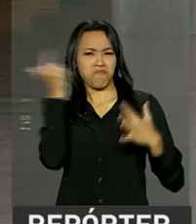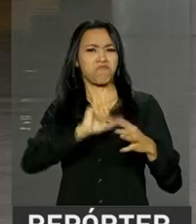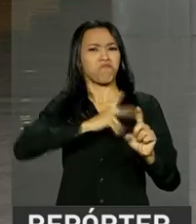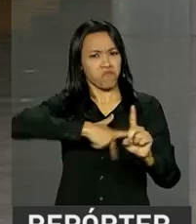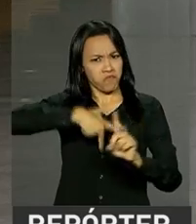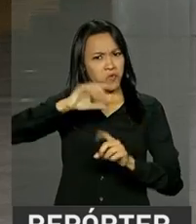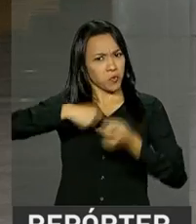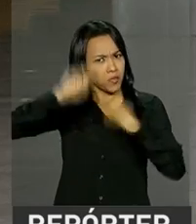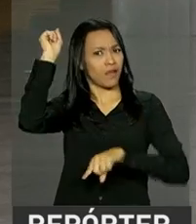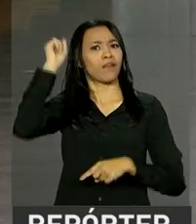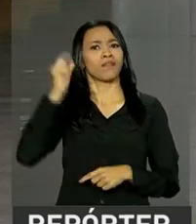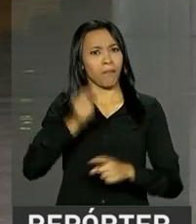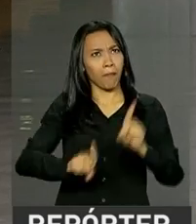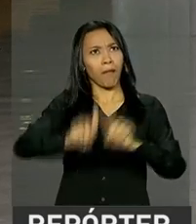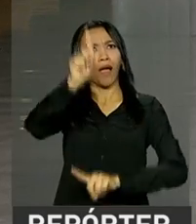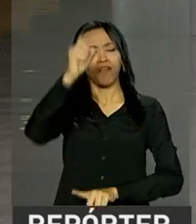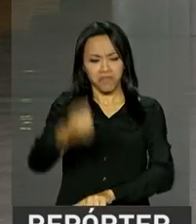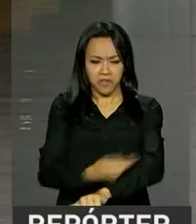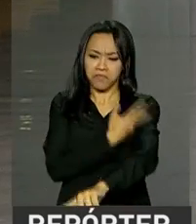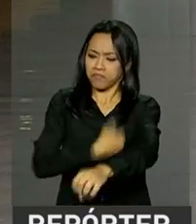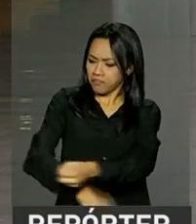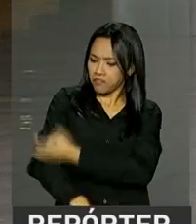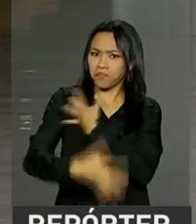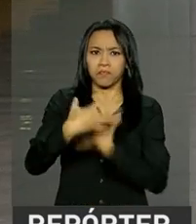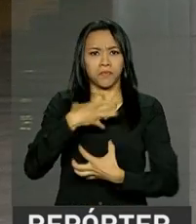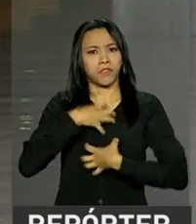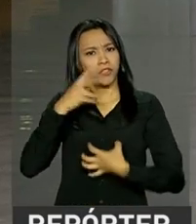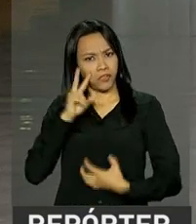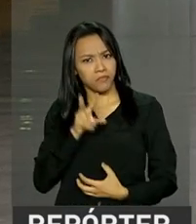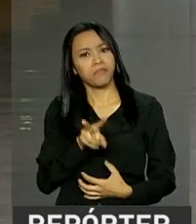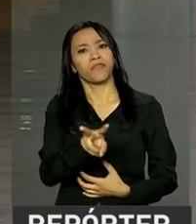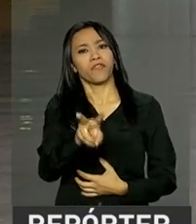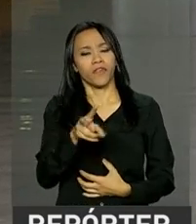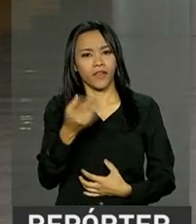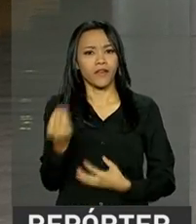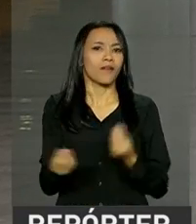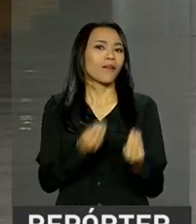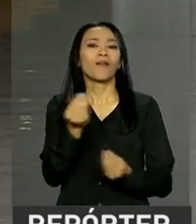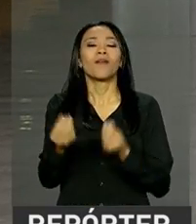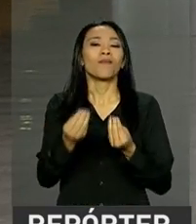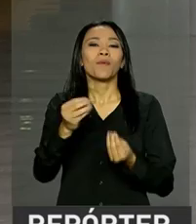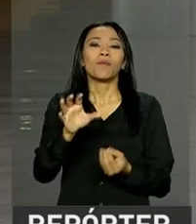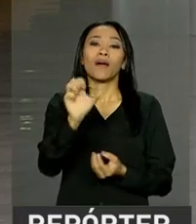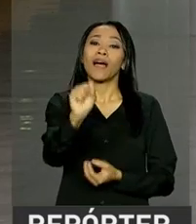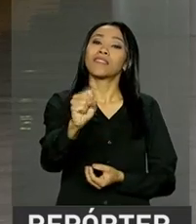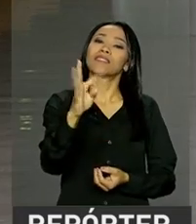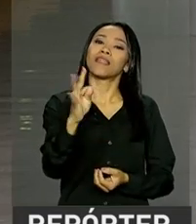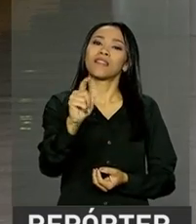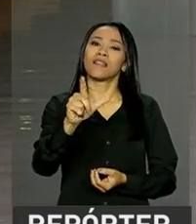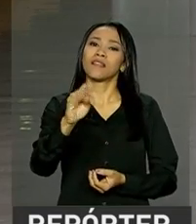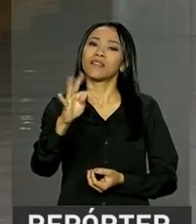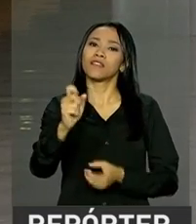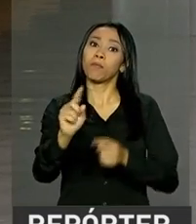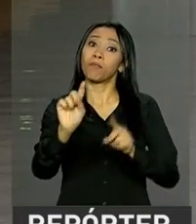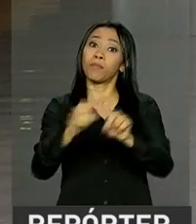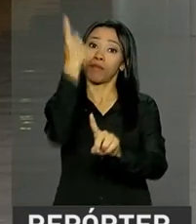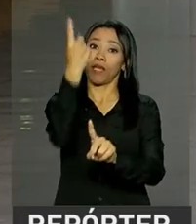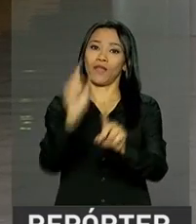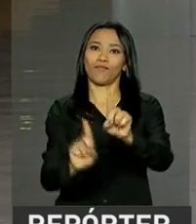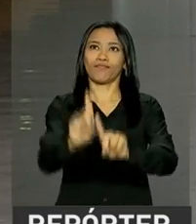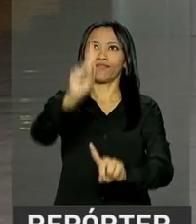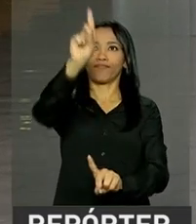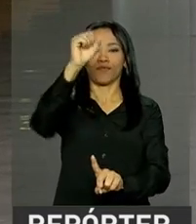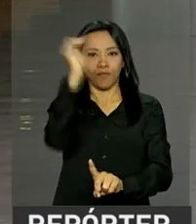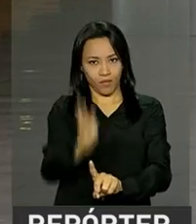lançamento foi realmente emocionante poder acompanhar essa partida do foguete que levou ao espaço o primeiro satélite